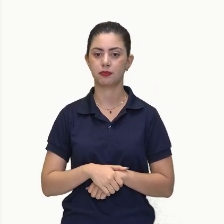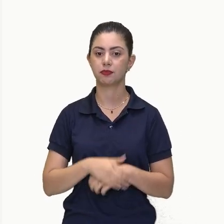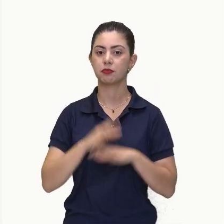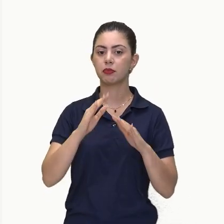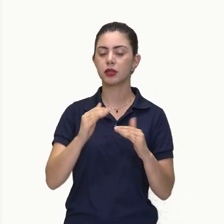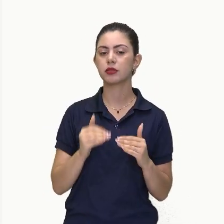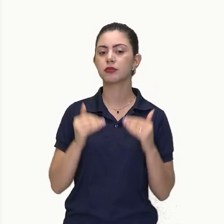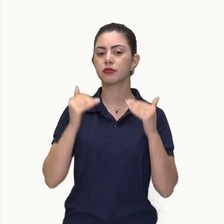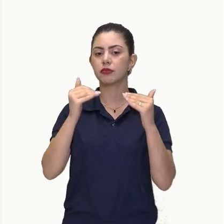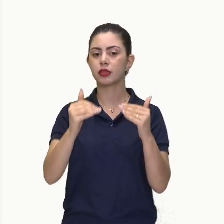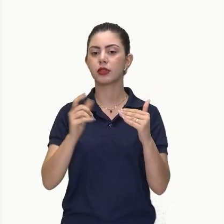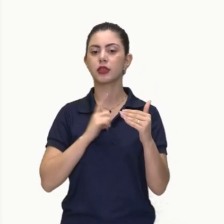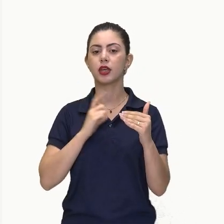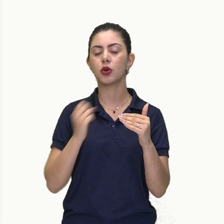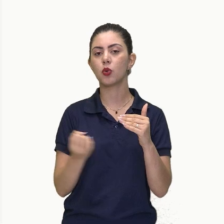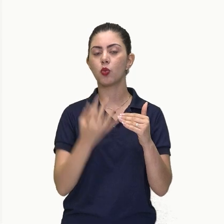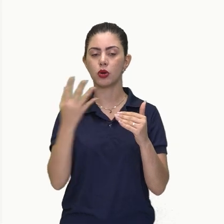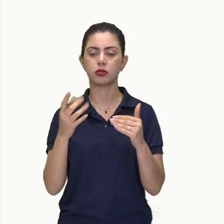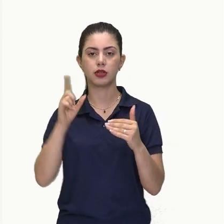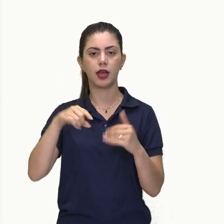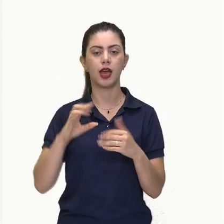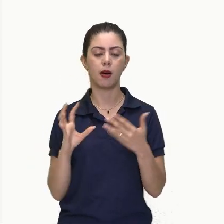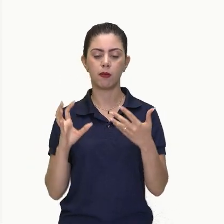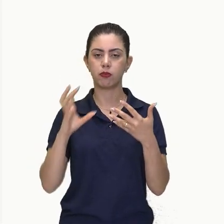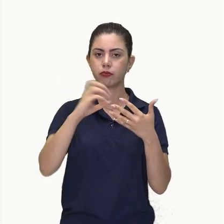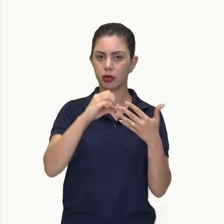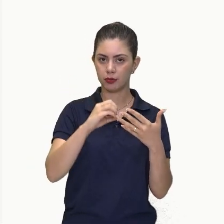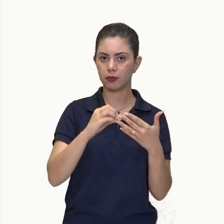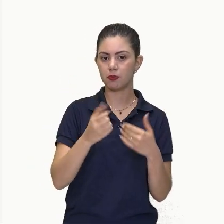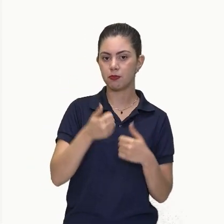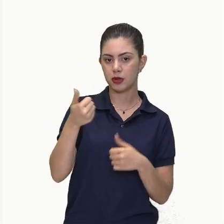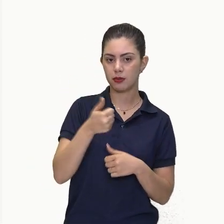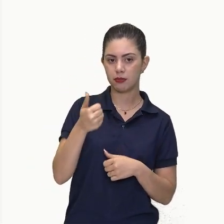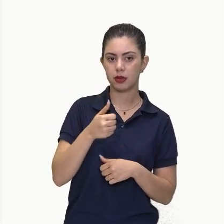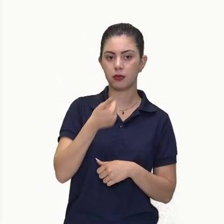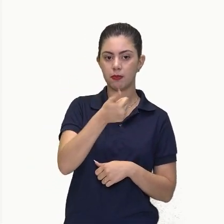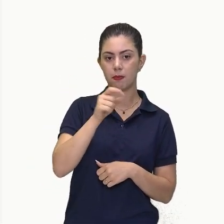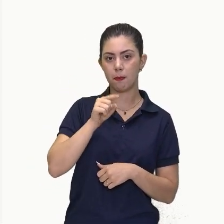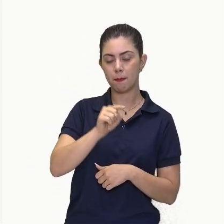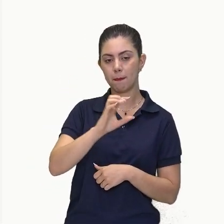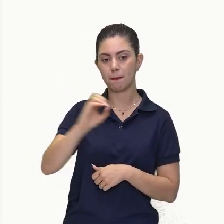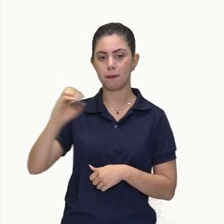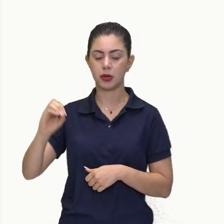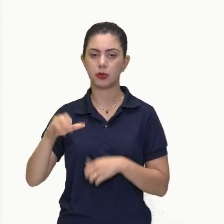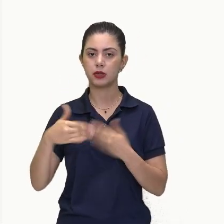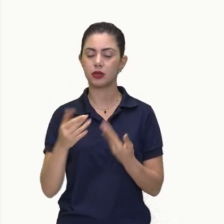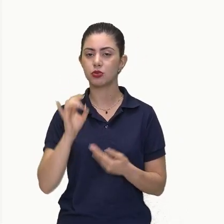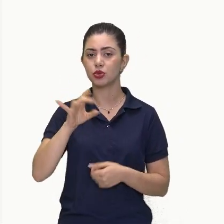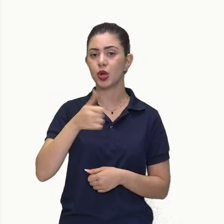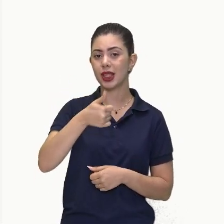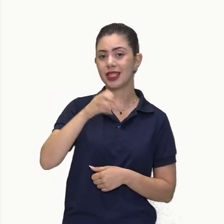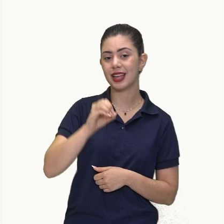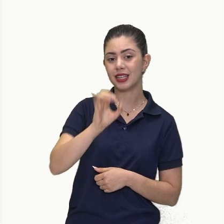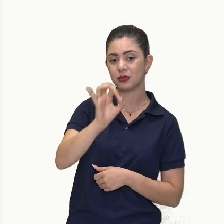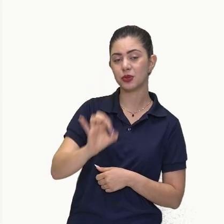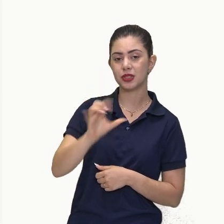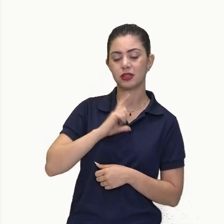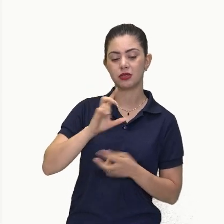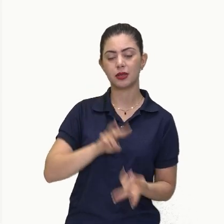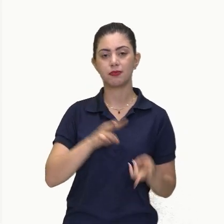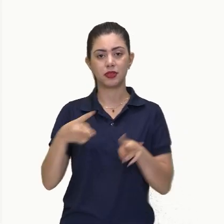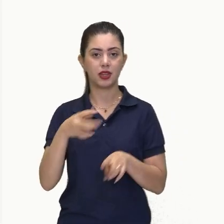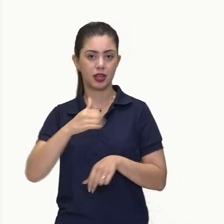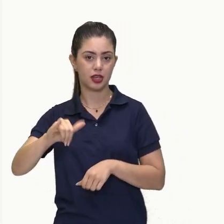de consumidores primários, com 1.000, né, quilocalorias, somente 10% aqui ó, que vai passar de